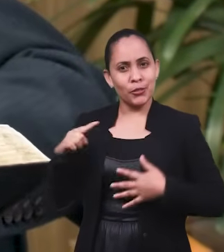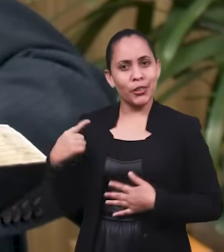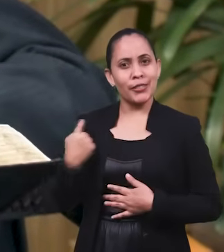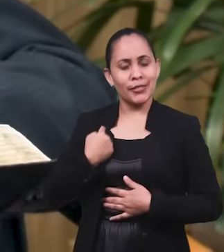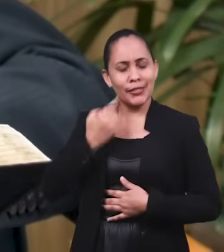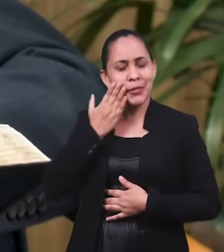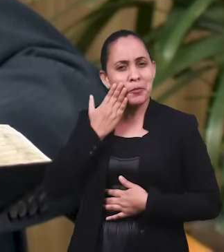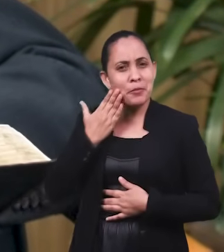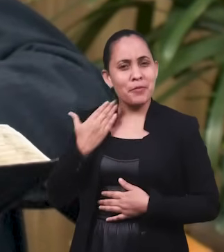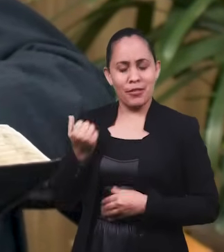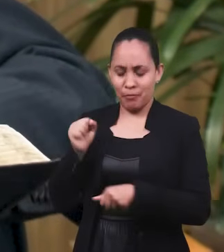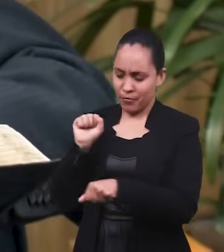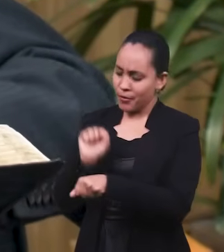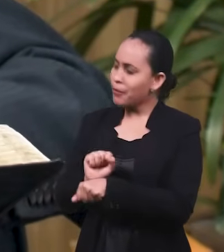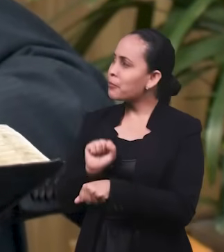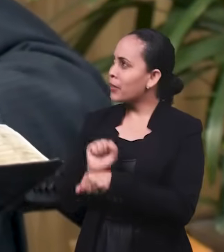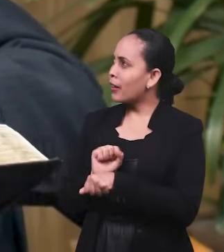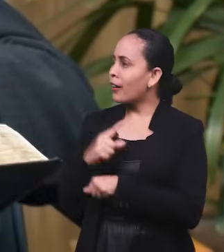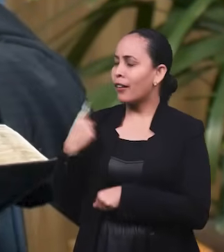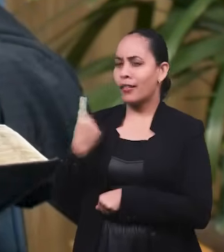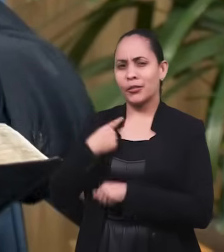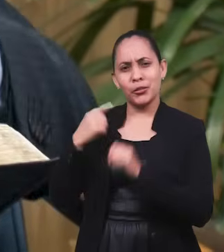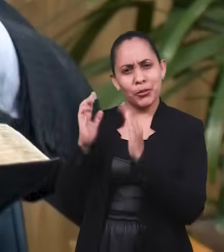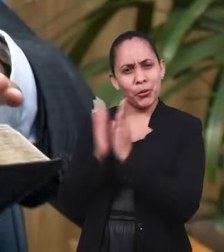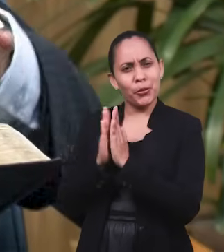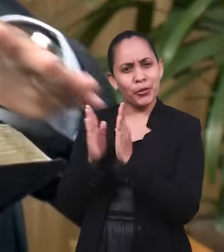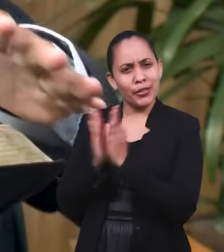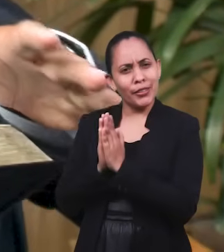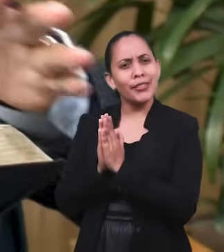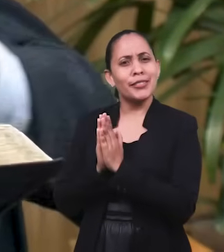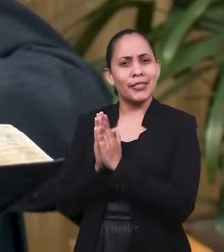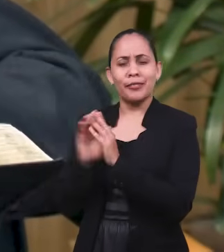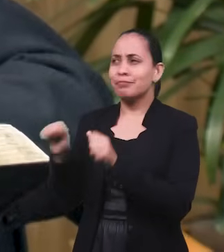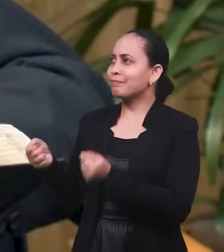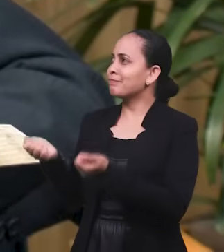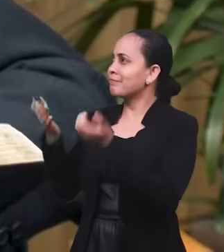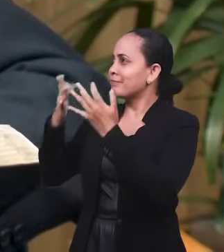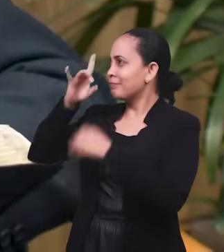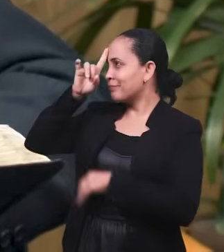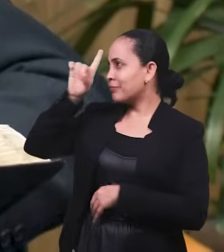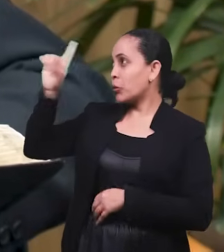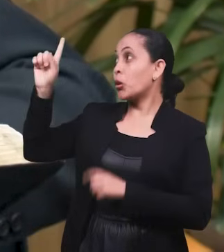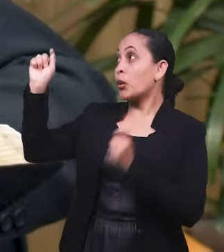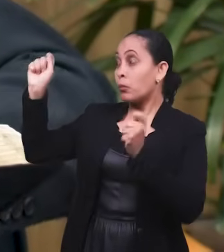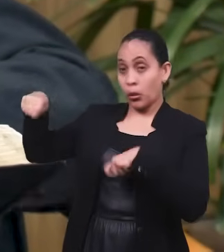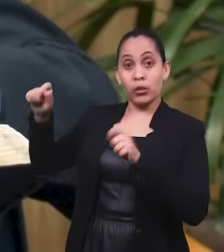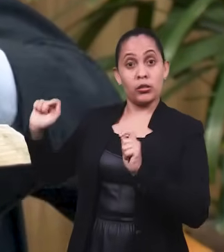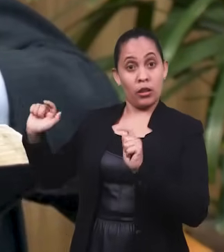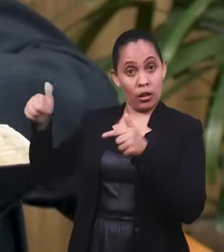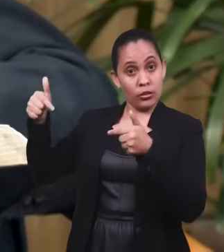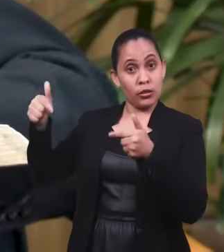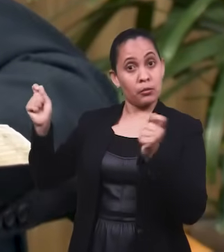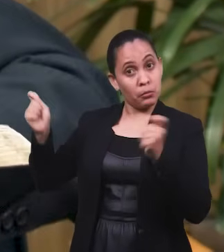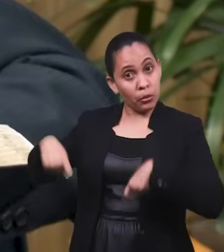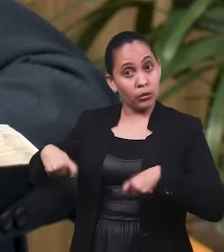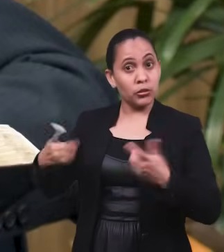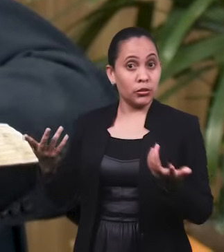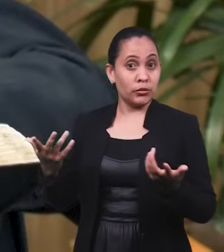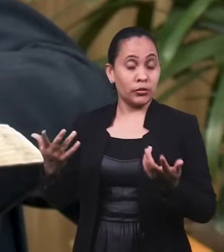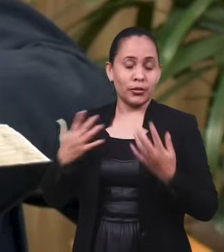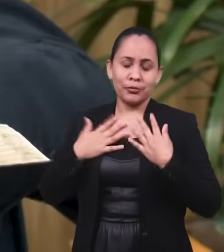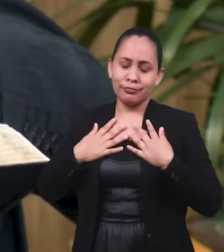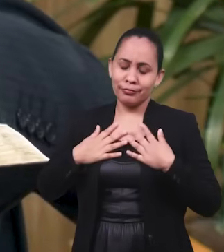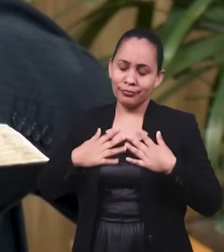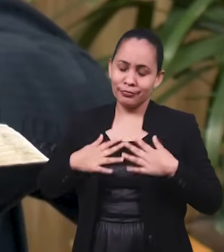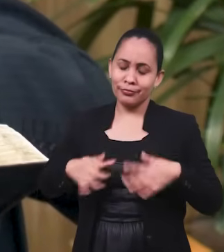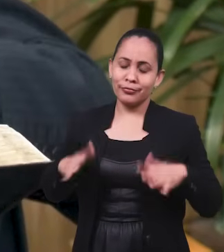esperar, porque sabe que a nossa oração está nas mãos daquele que pode resolver. Então, ele descansa. Né?